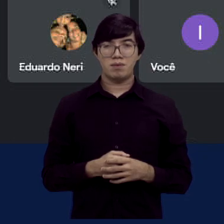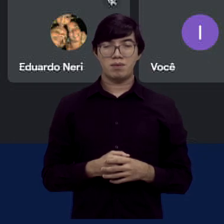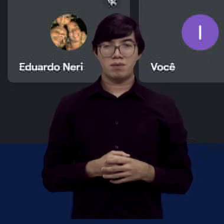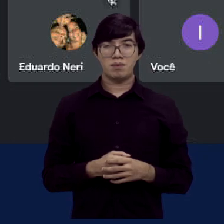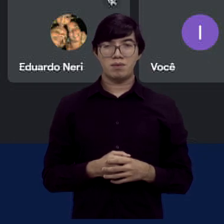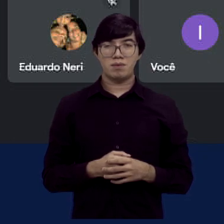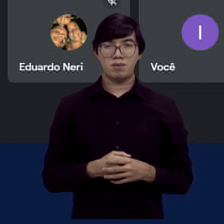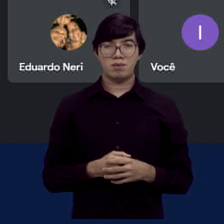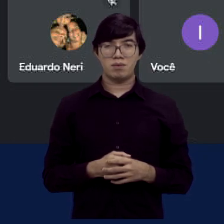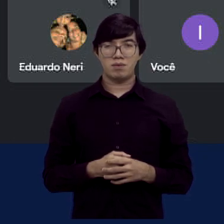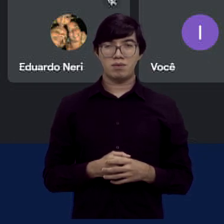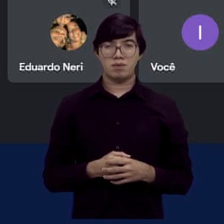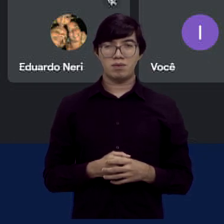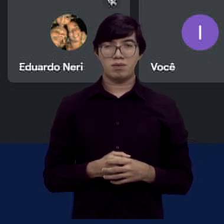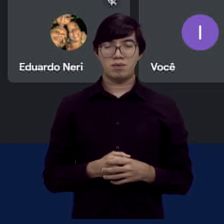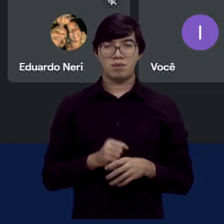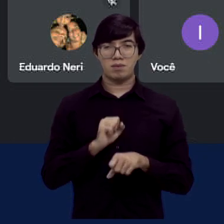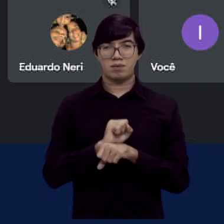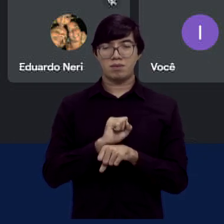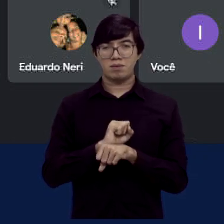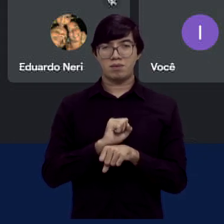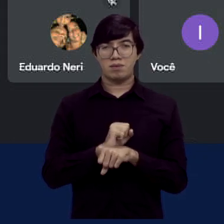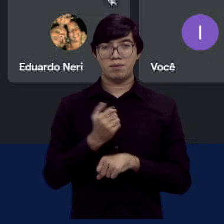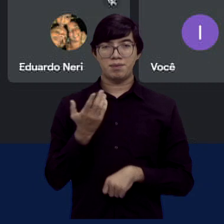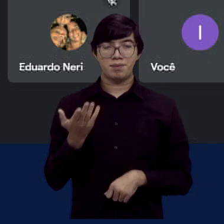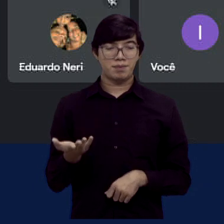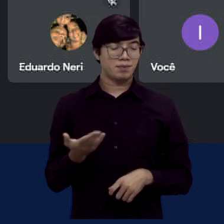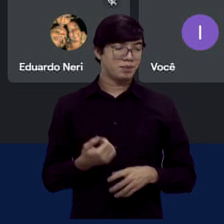Enfim. Só um minuto, pessoal.